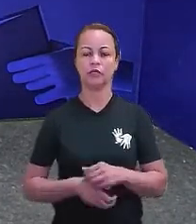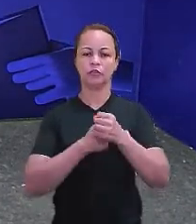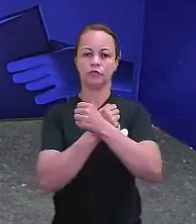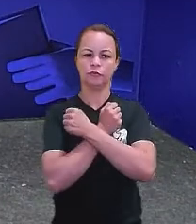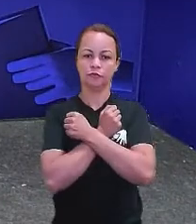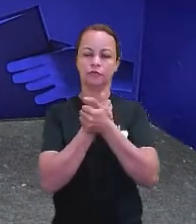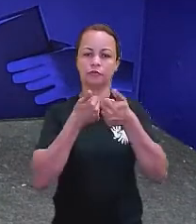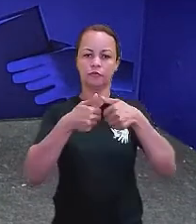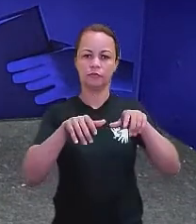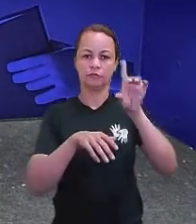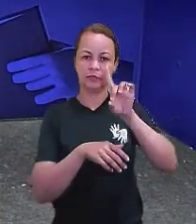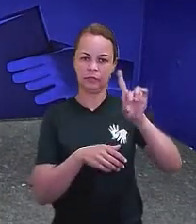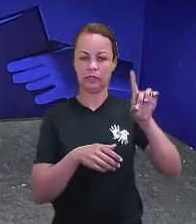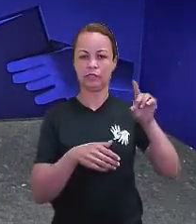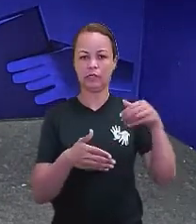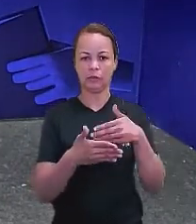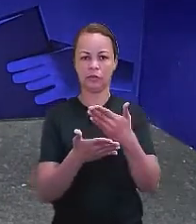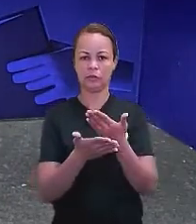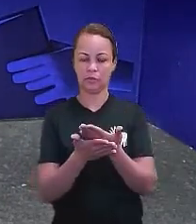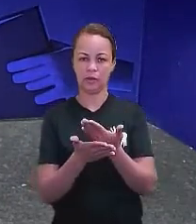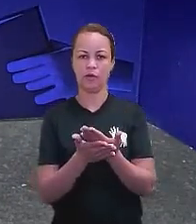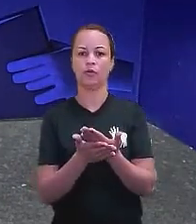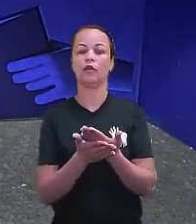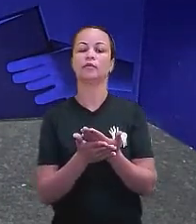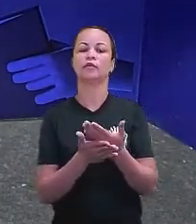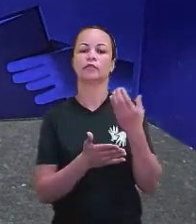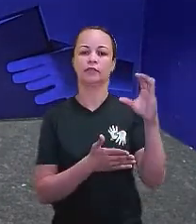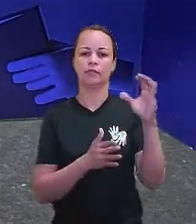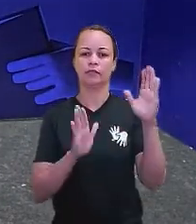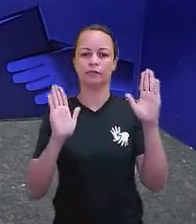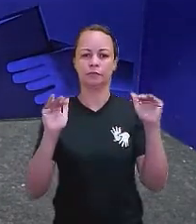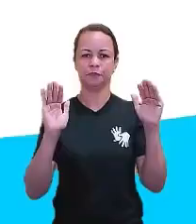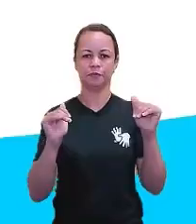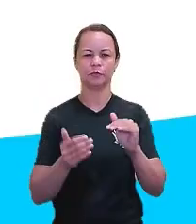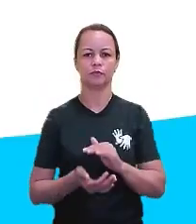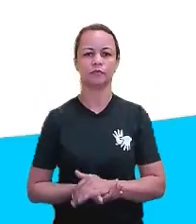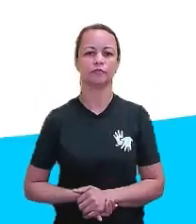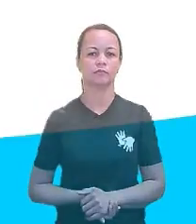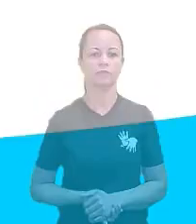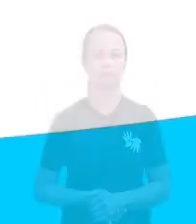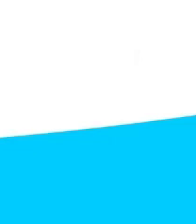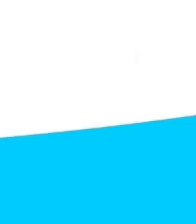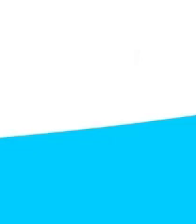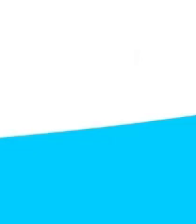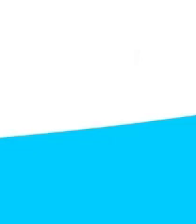abraço, fiquem com Deus e até a nossa próxima aula de ciências. Tchau, tchau.